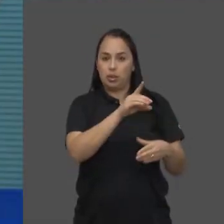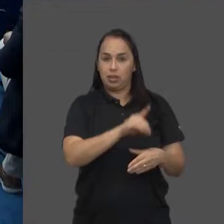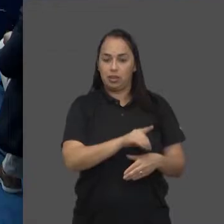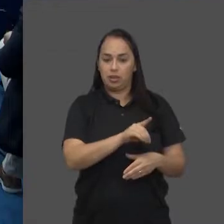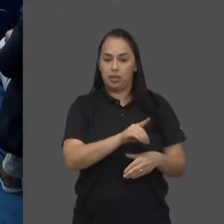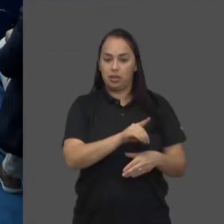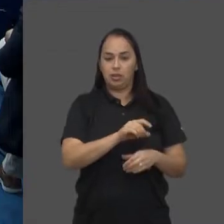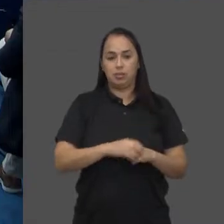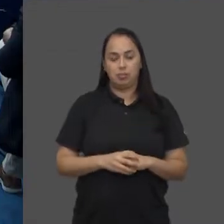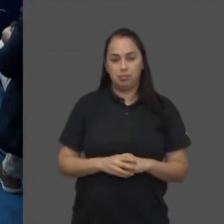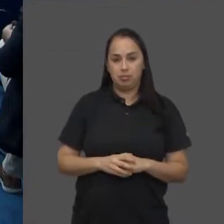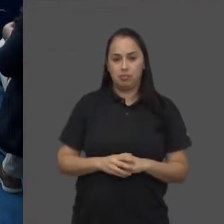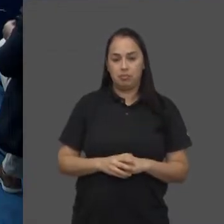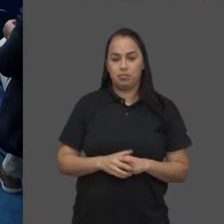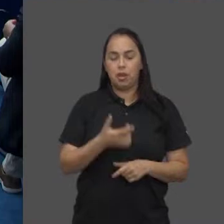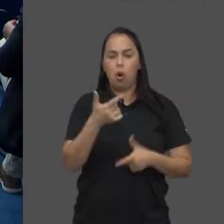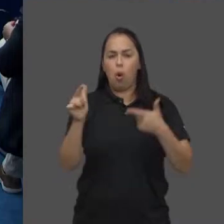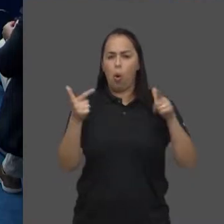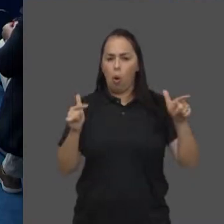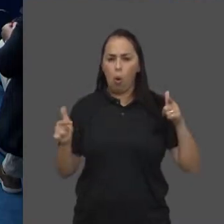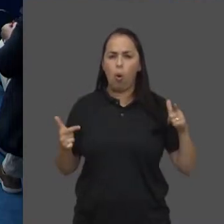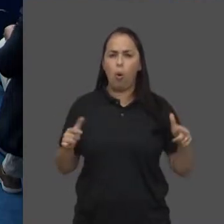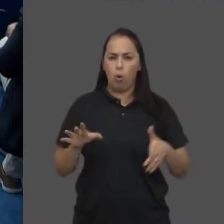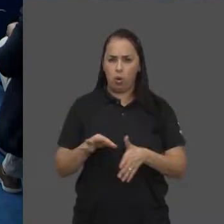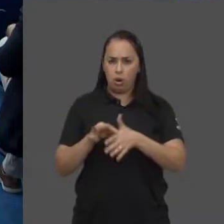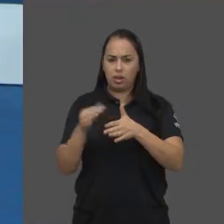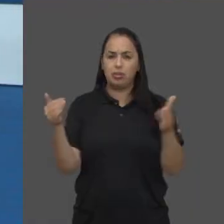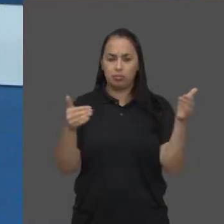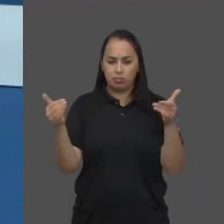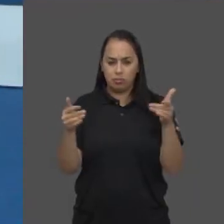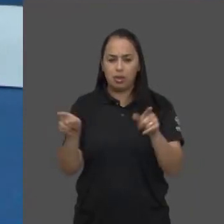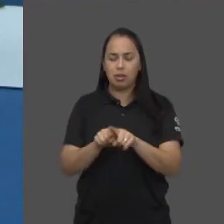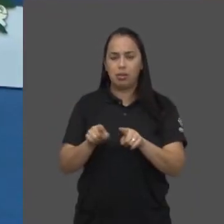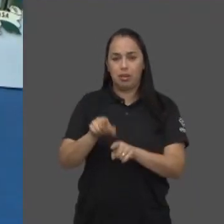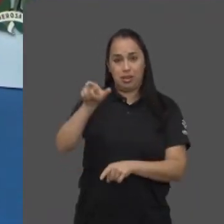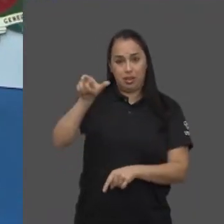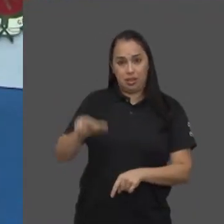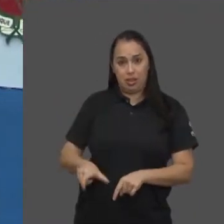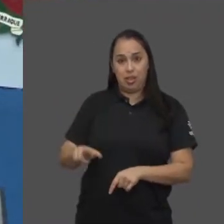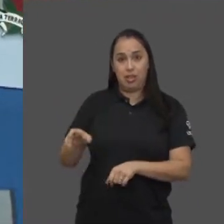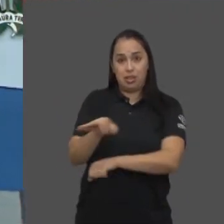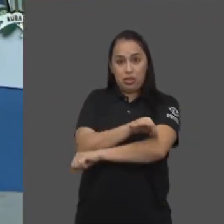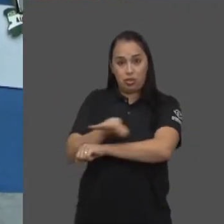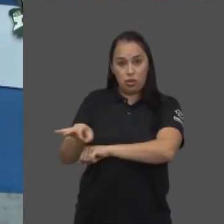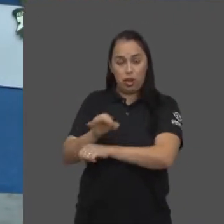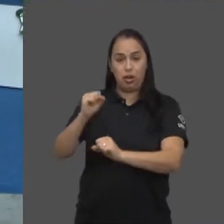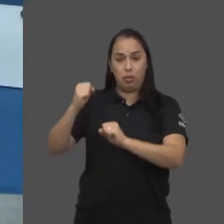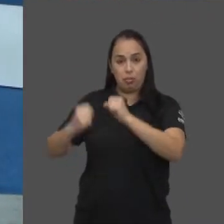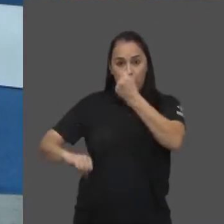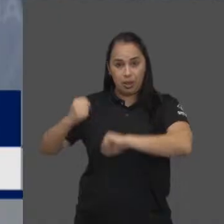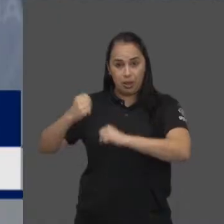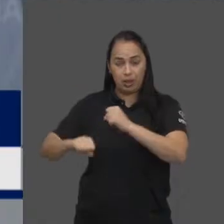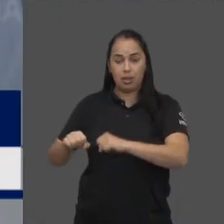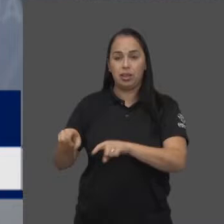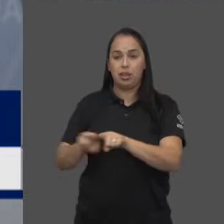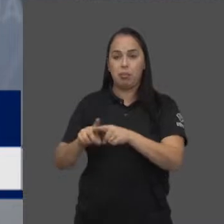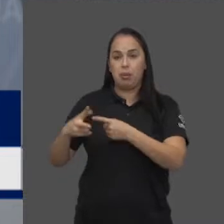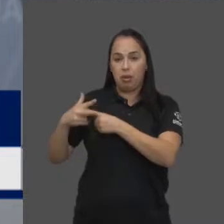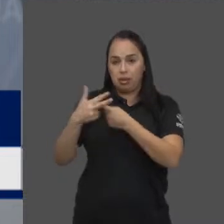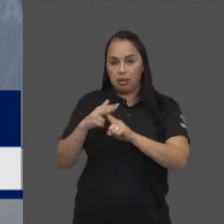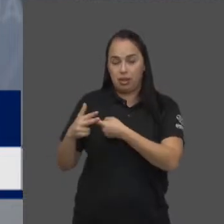Kalil estudioso do membro da diretoria executiva da secre Bruno Frossard além de outras autoridades